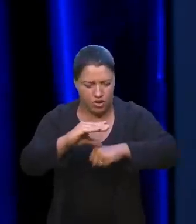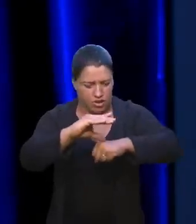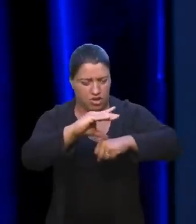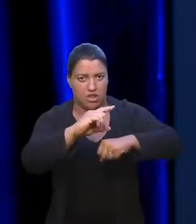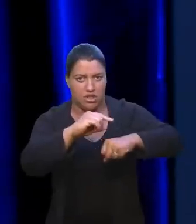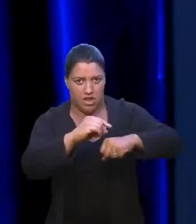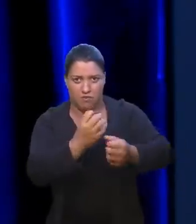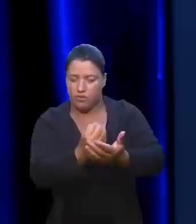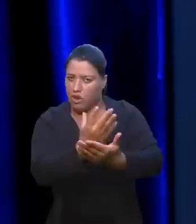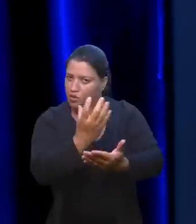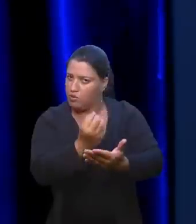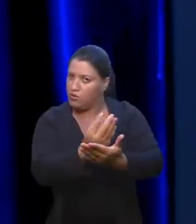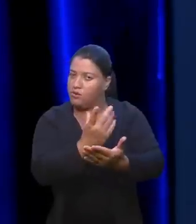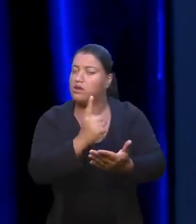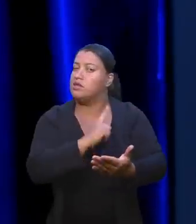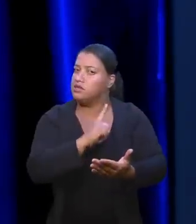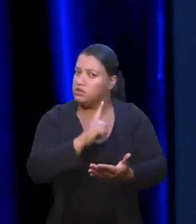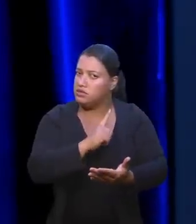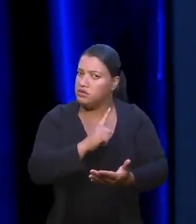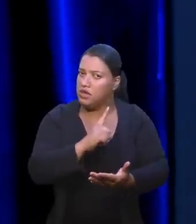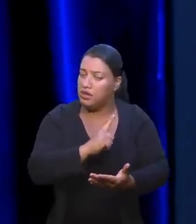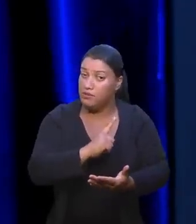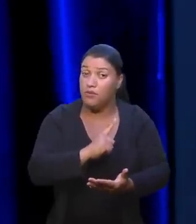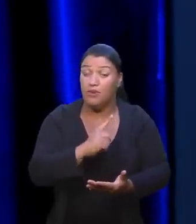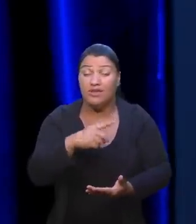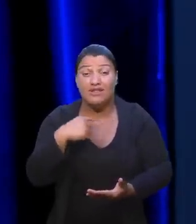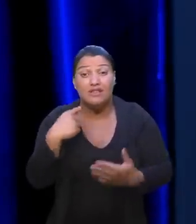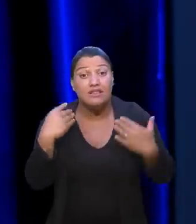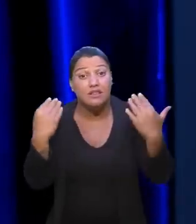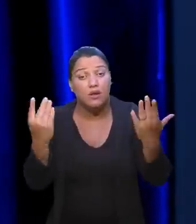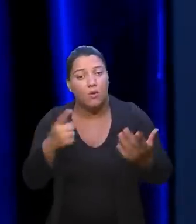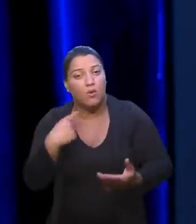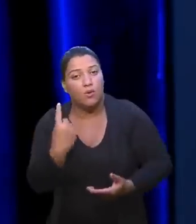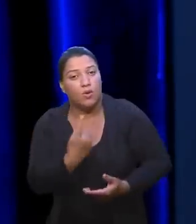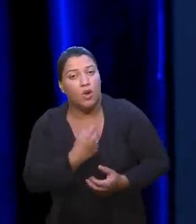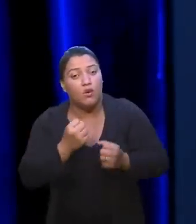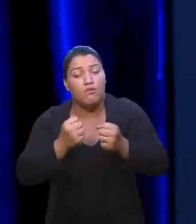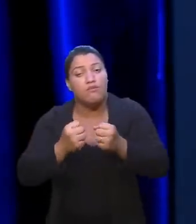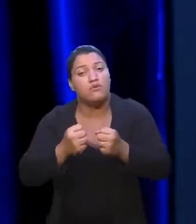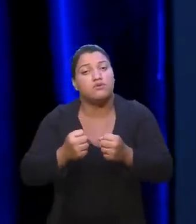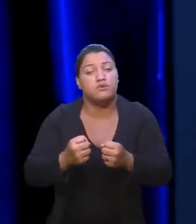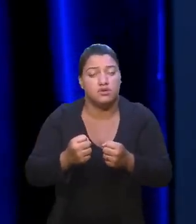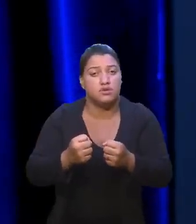da doutrina espírita, que nós possamos